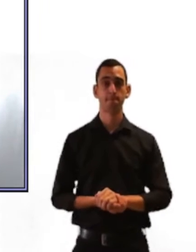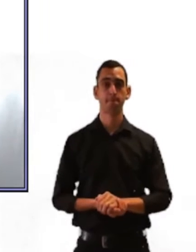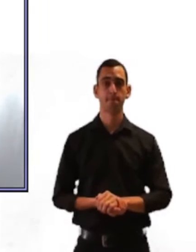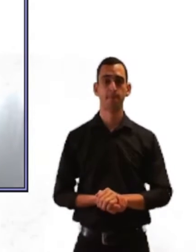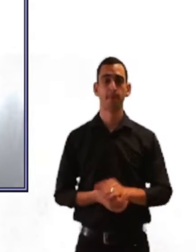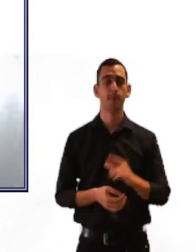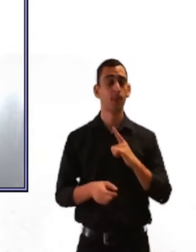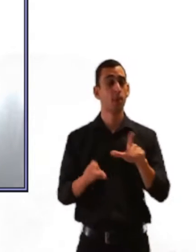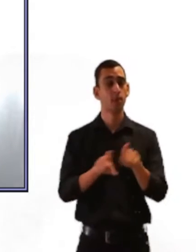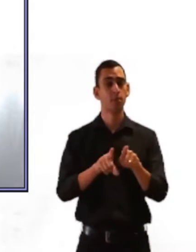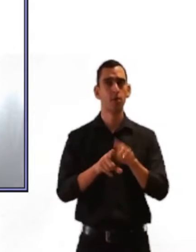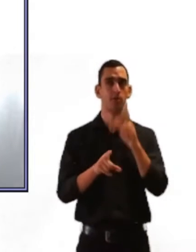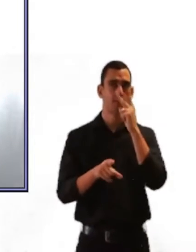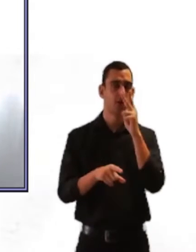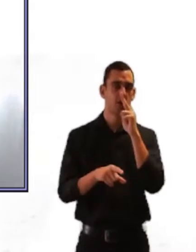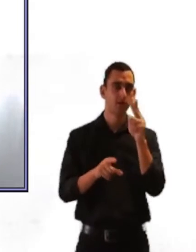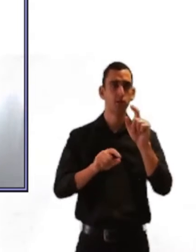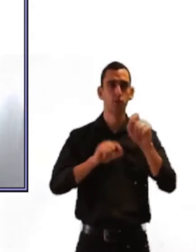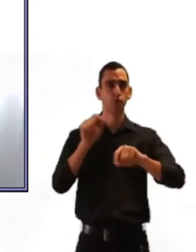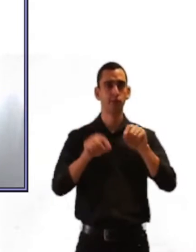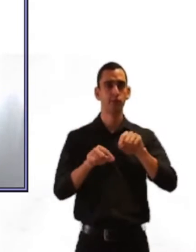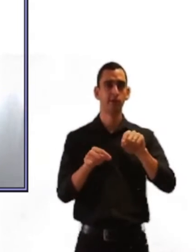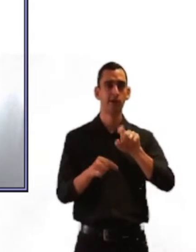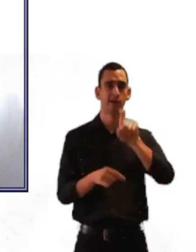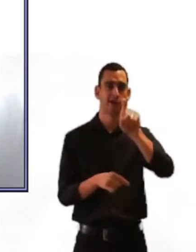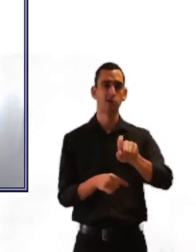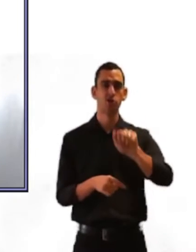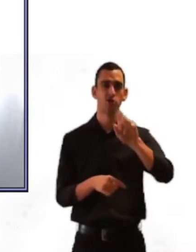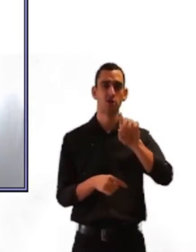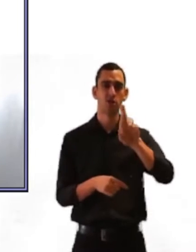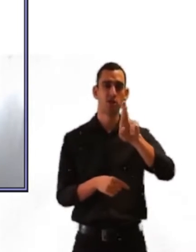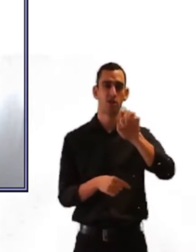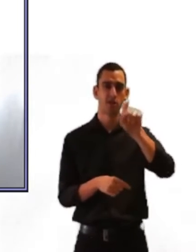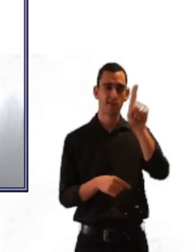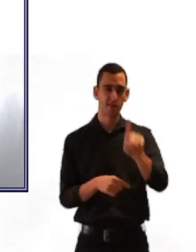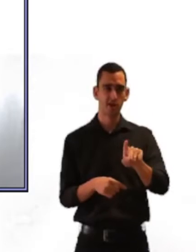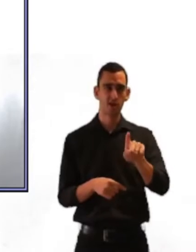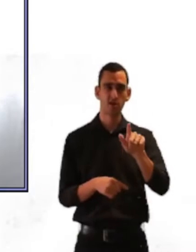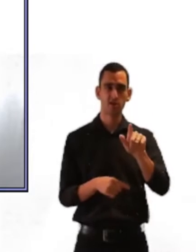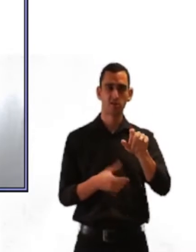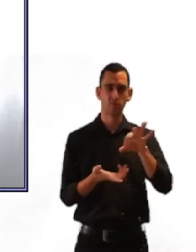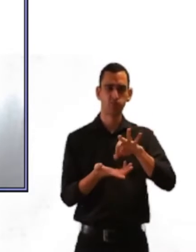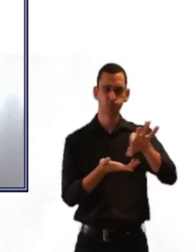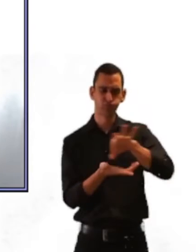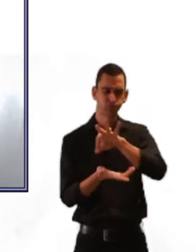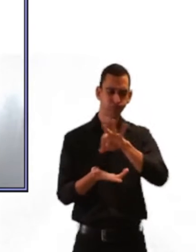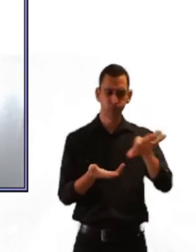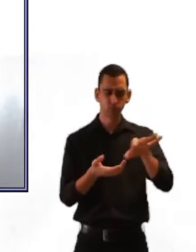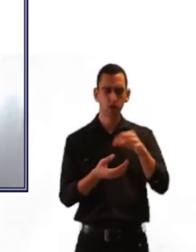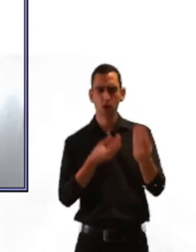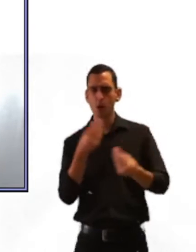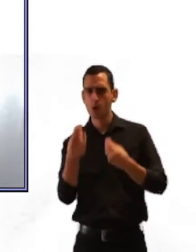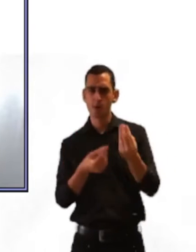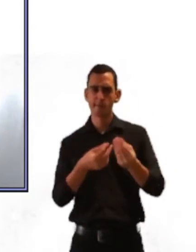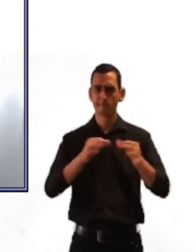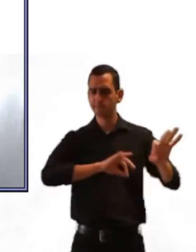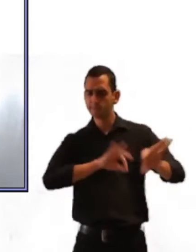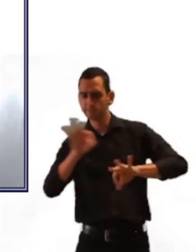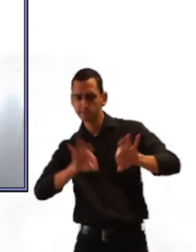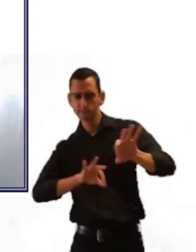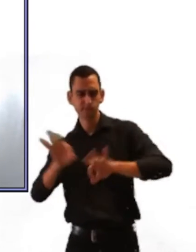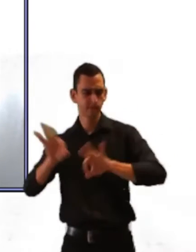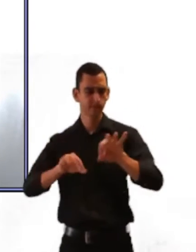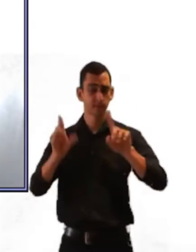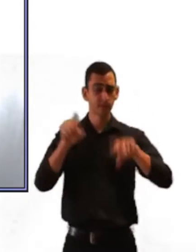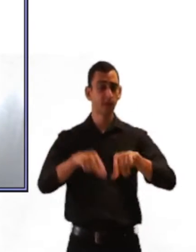jogo de xadrez, né? O processo ali, os players, né? Os atores processuais que são chamados de players, eles estariam num jogo